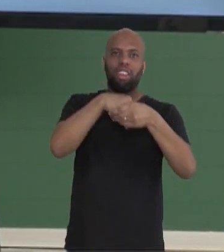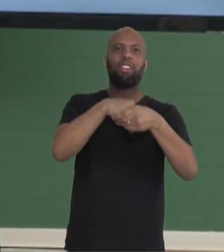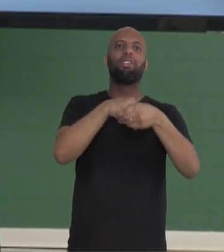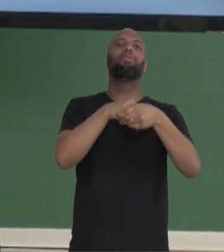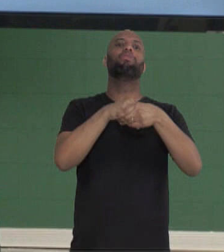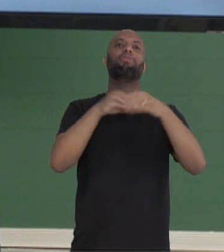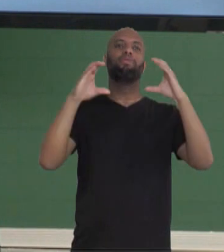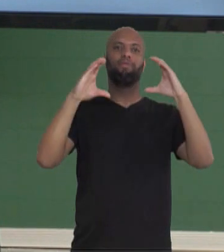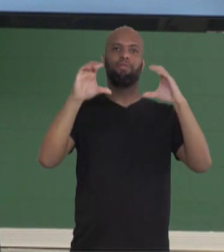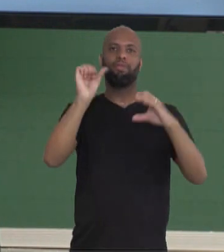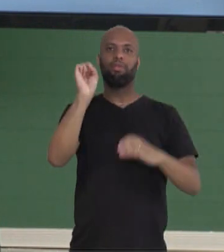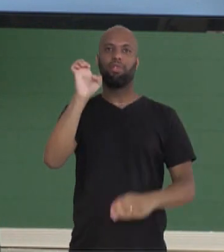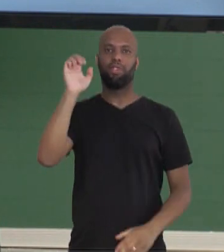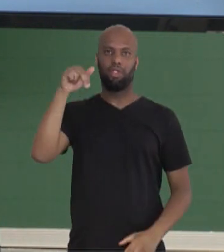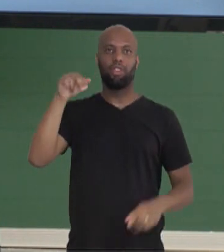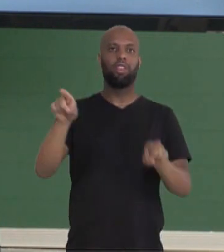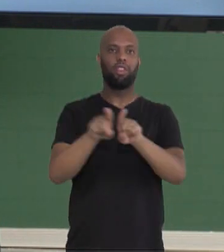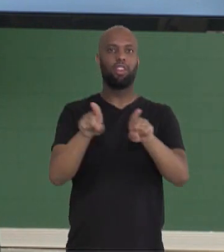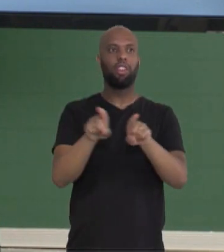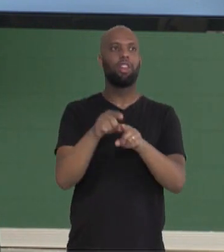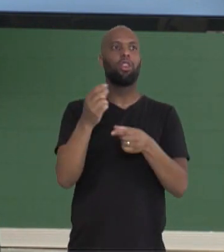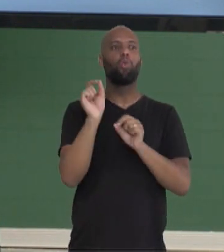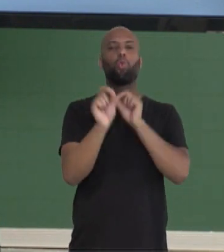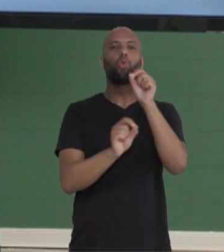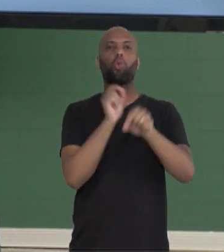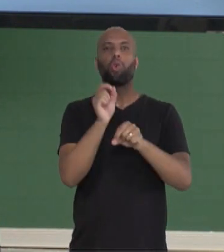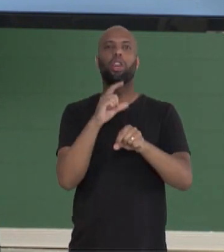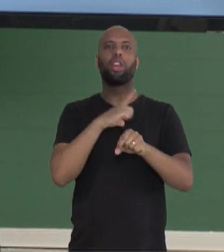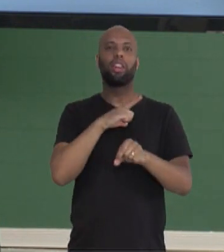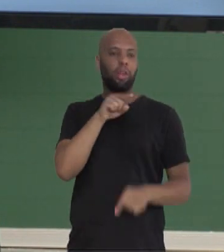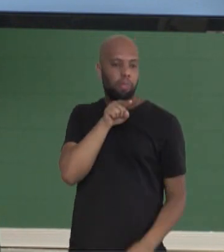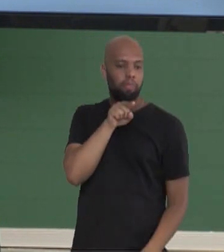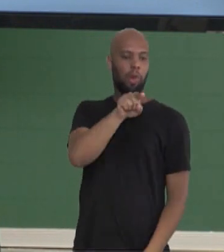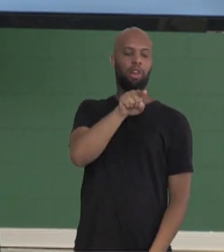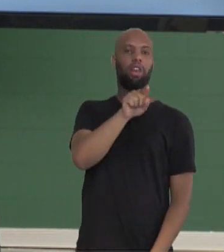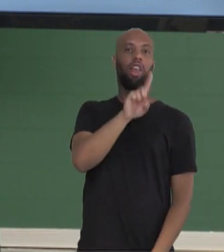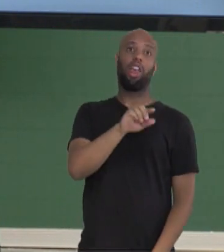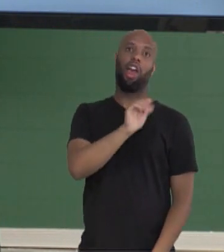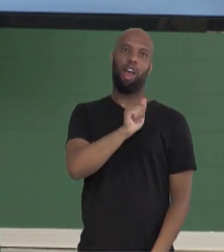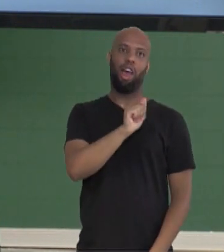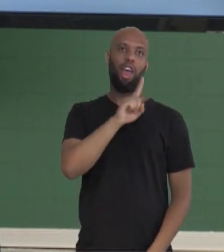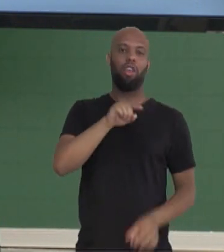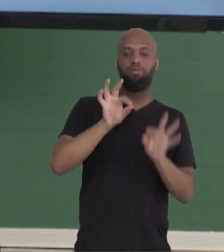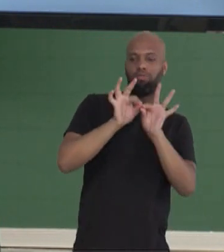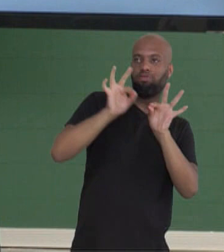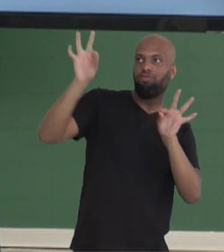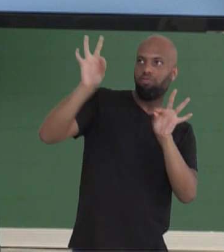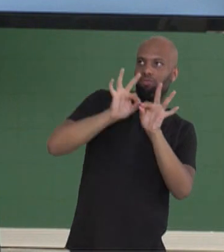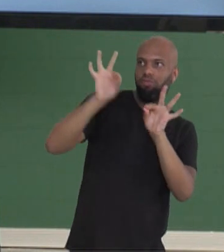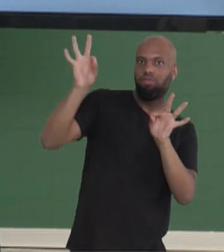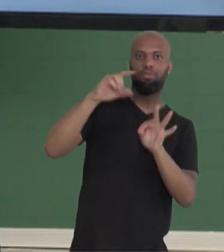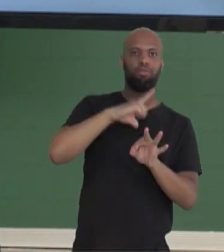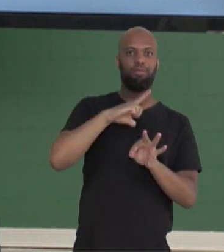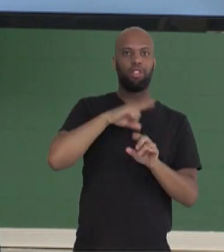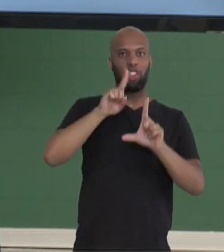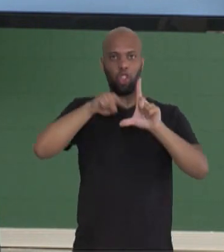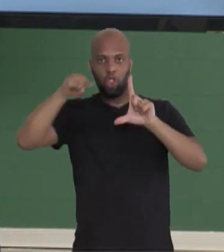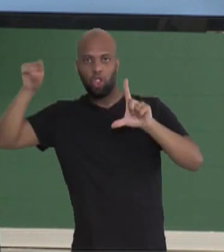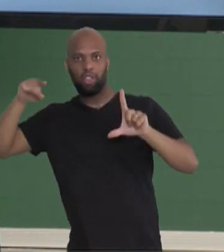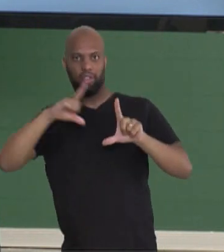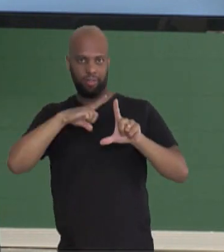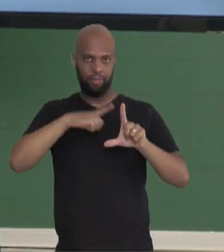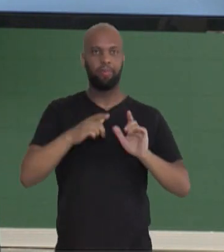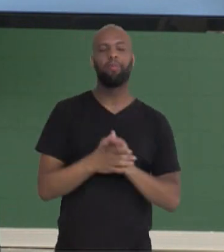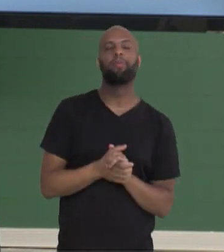seno, certo? O eixo central é o A, é a distância, né? Que o gráfico vai estar tendo do